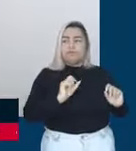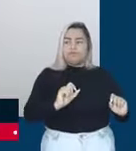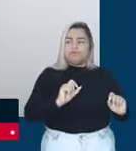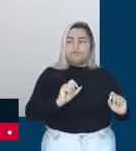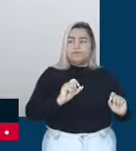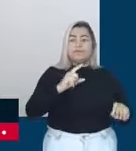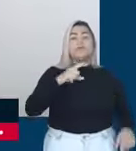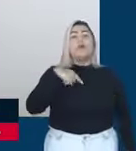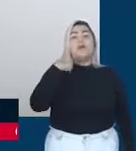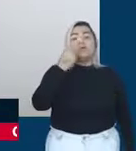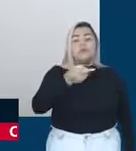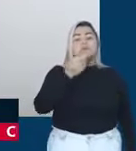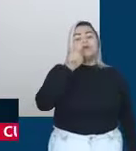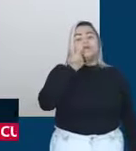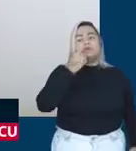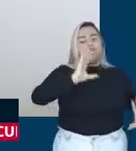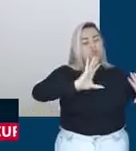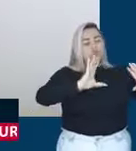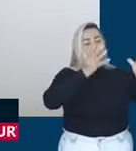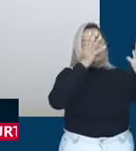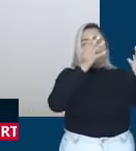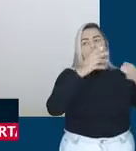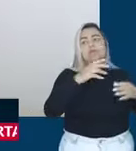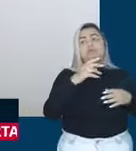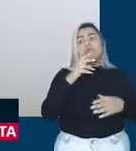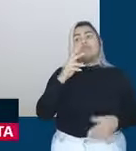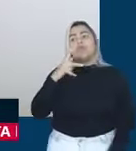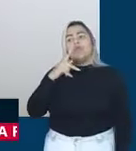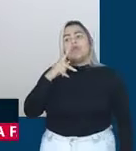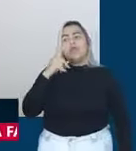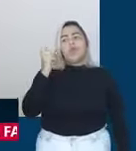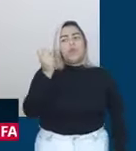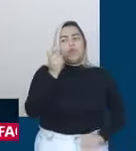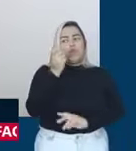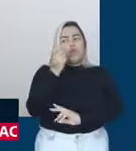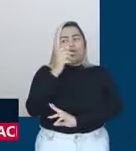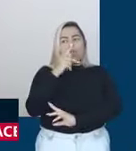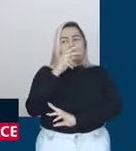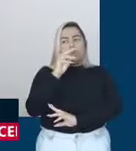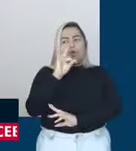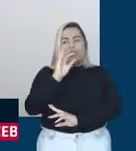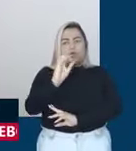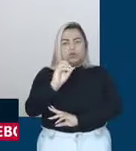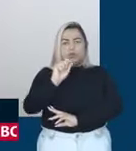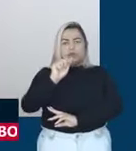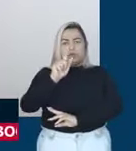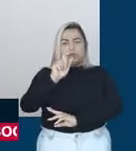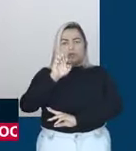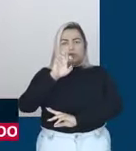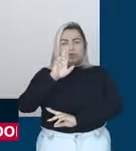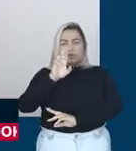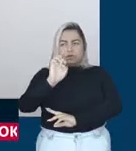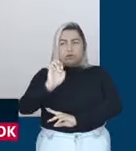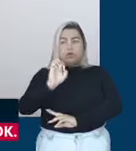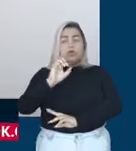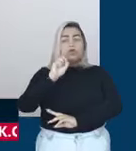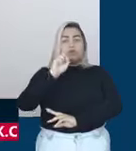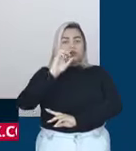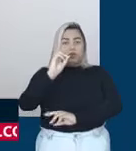próxima sexta-feira, um evento lá em Porto Alegre, onde eu fui convidado para debater os 80 anos da